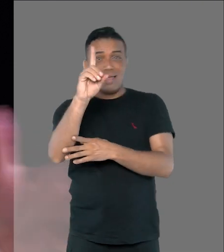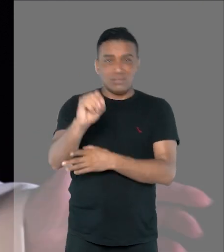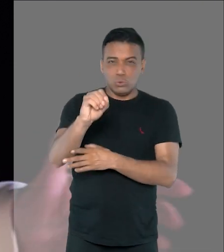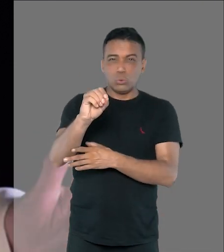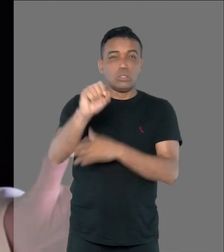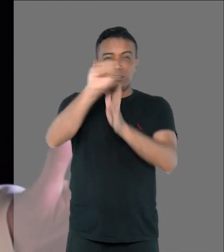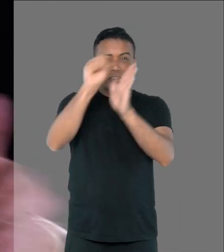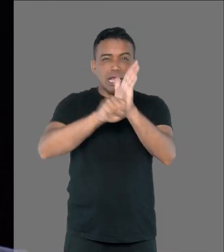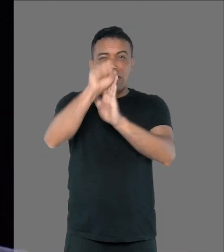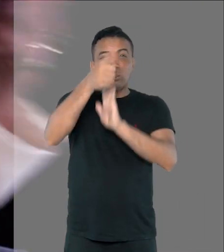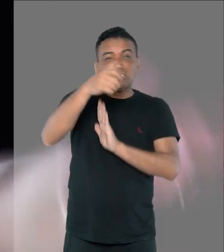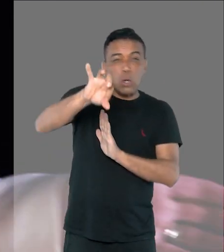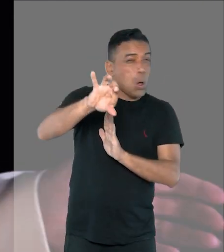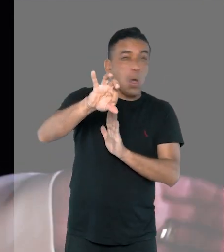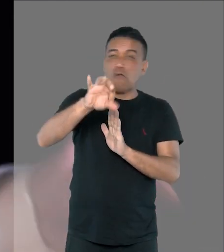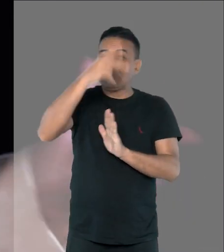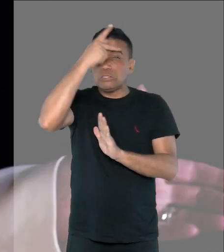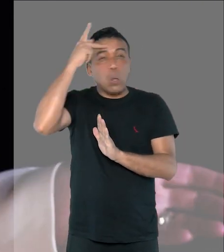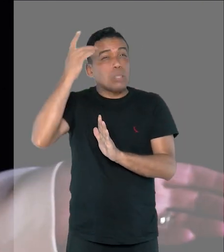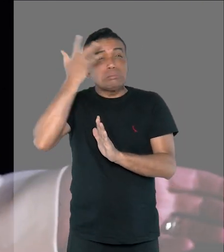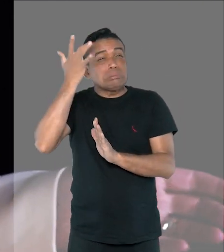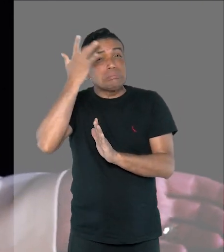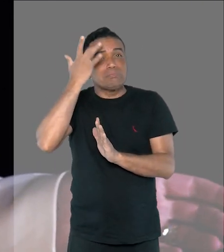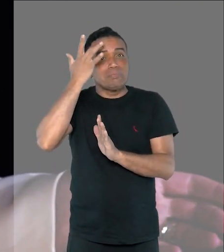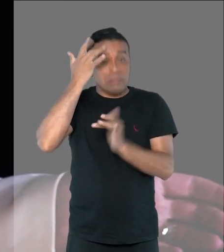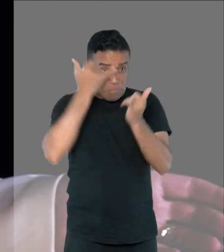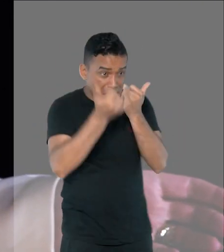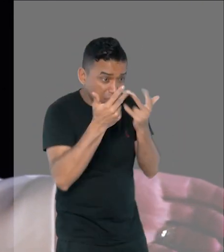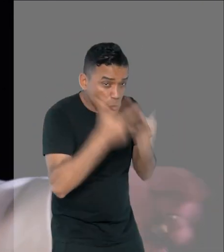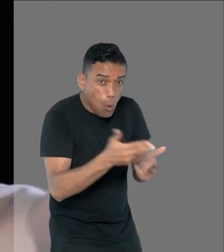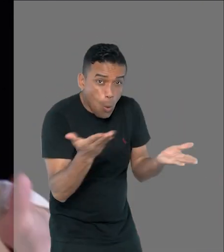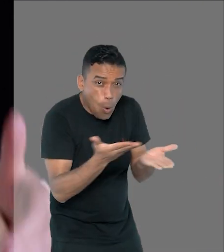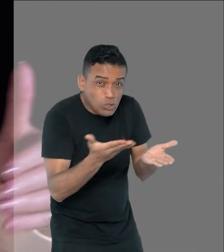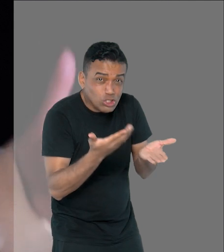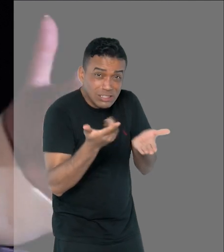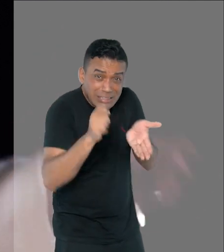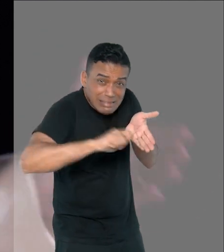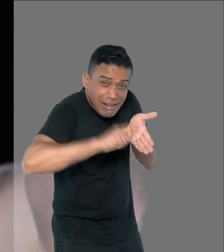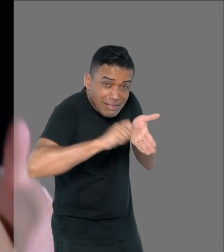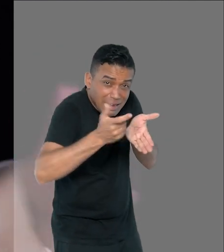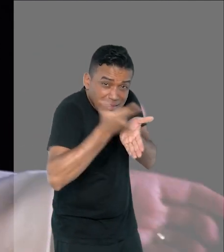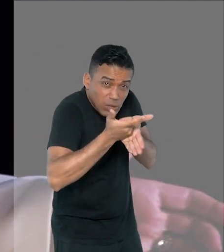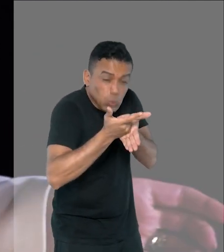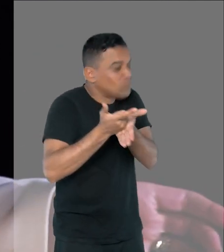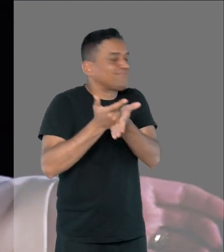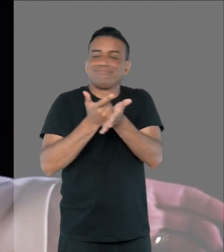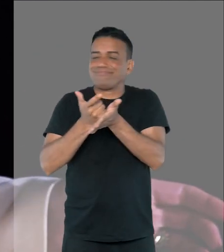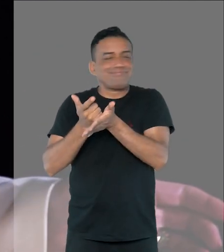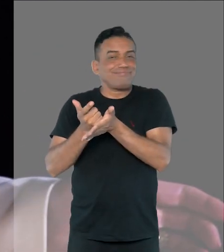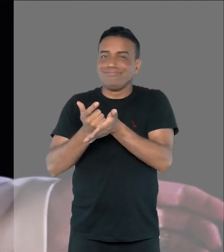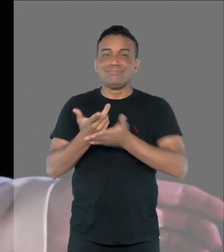tivemos imensos escritores, nada parecido com o que hoje é consagrado como ficção. Então, mal está se lendo essa